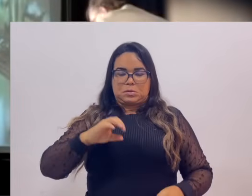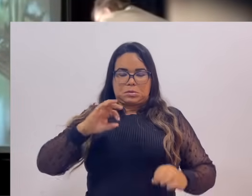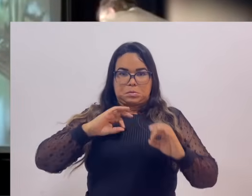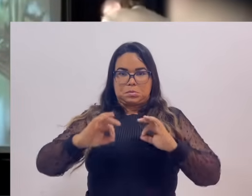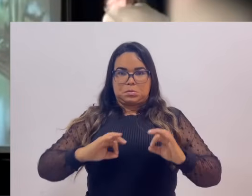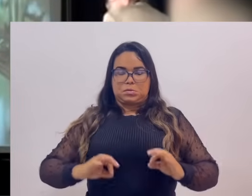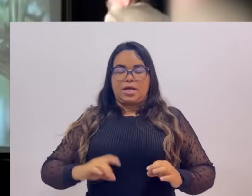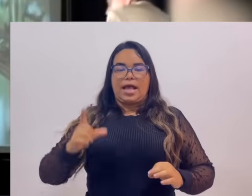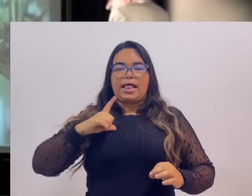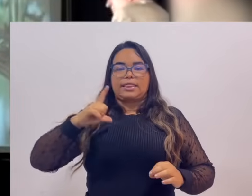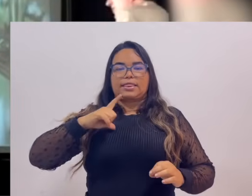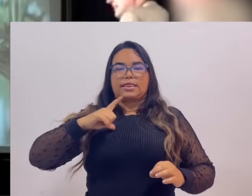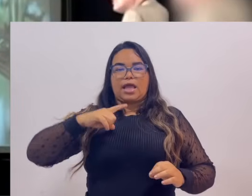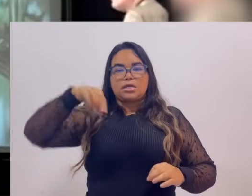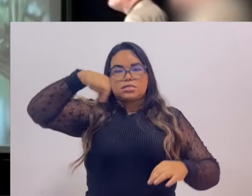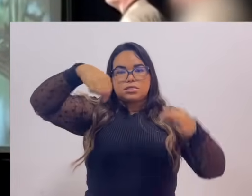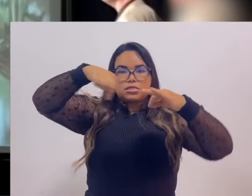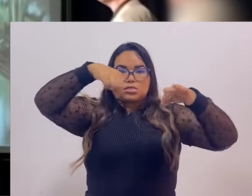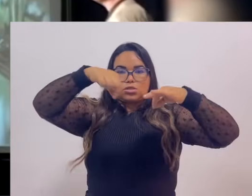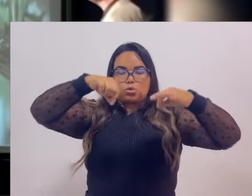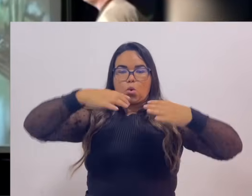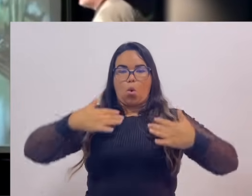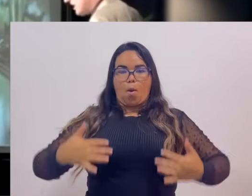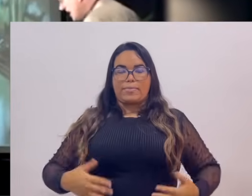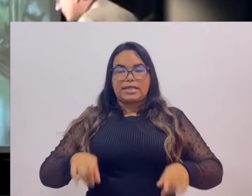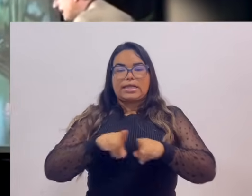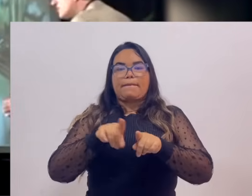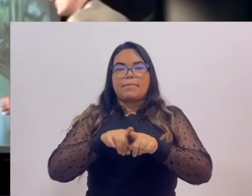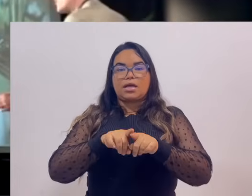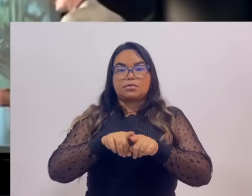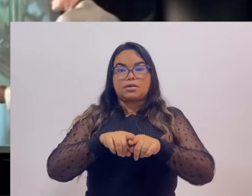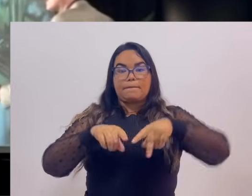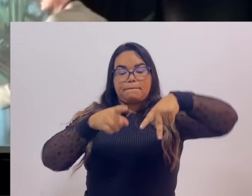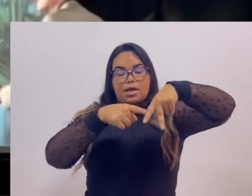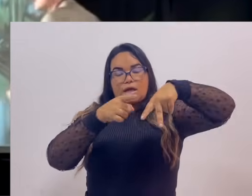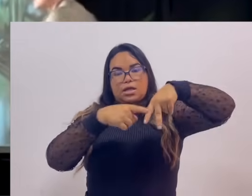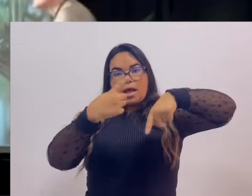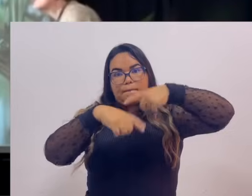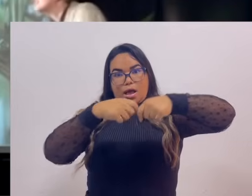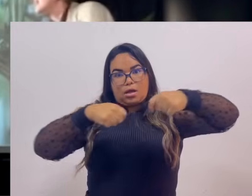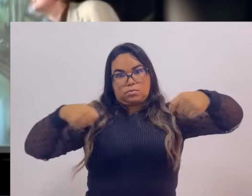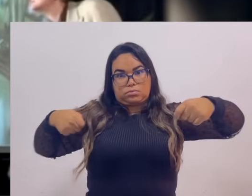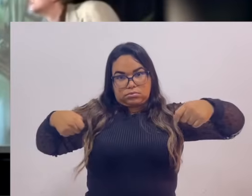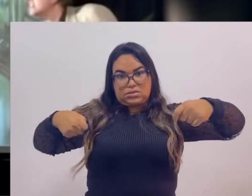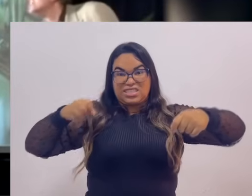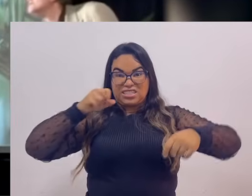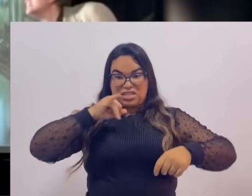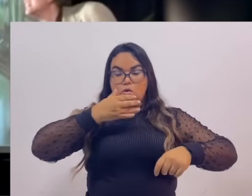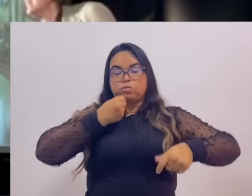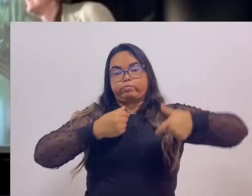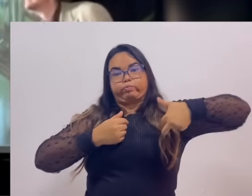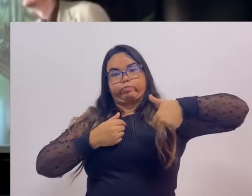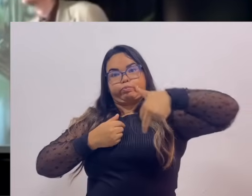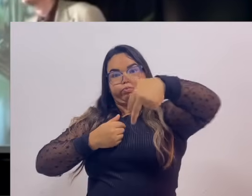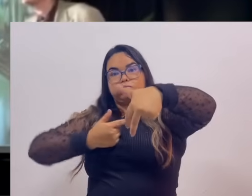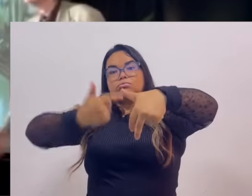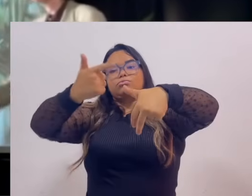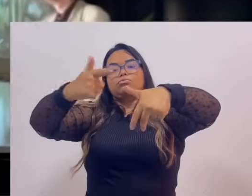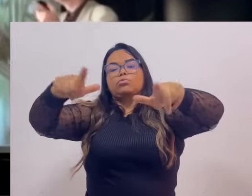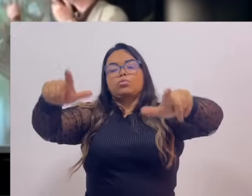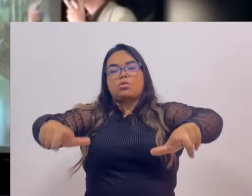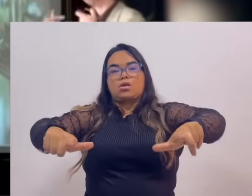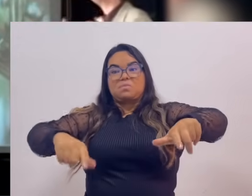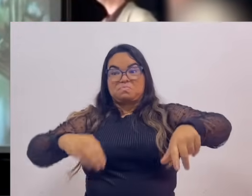romãs e sinos romãs e sinos e os sinos soavam e lhe amarravam uma corda a perna